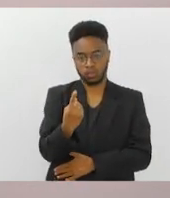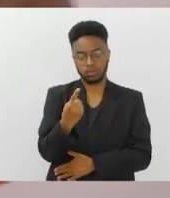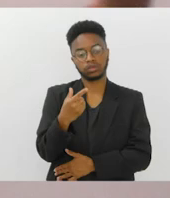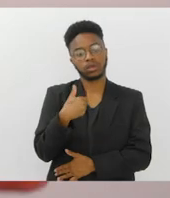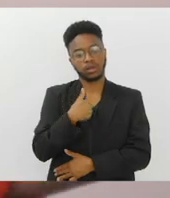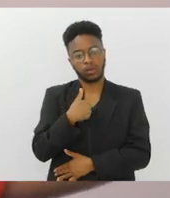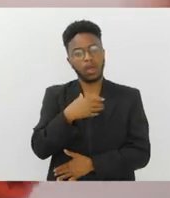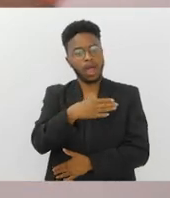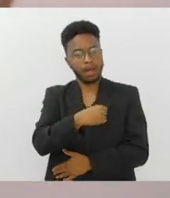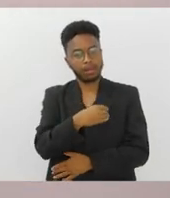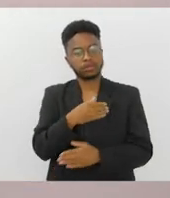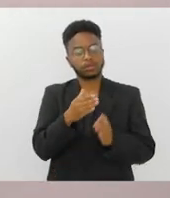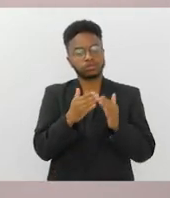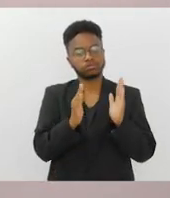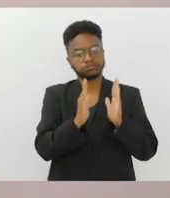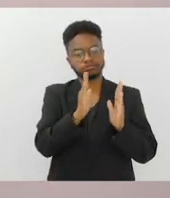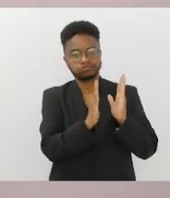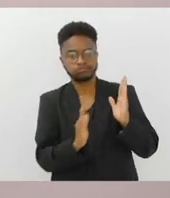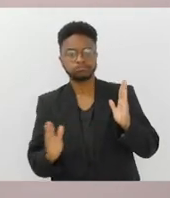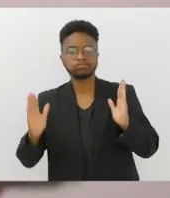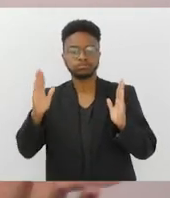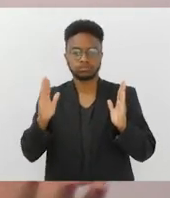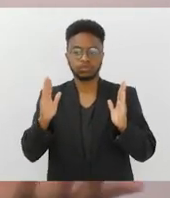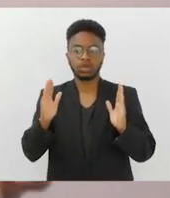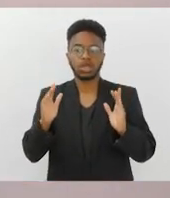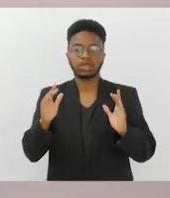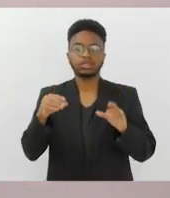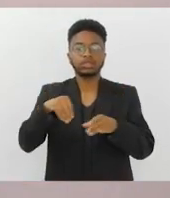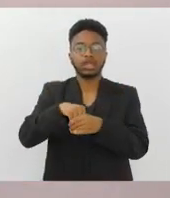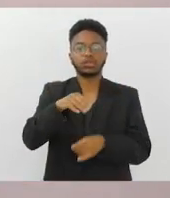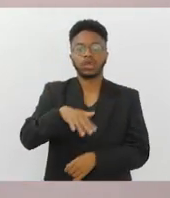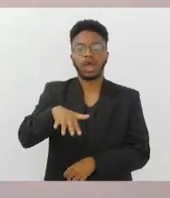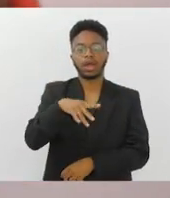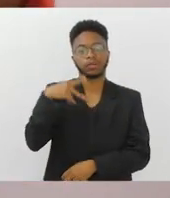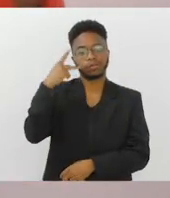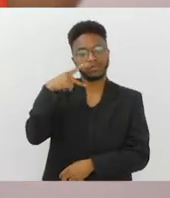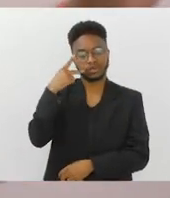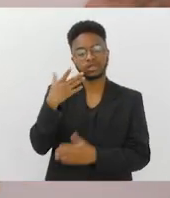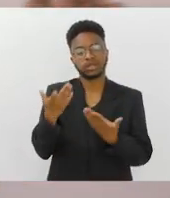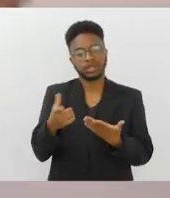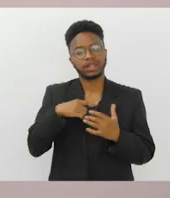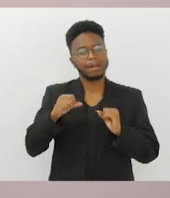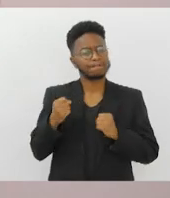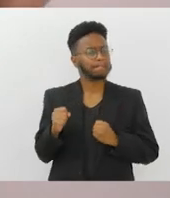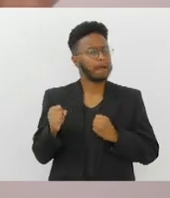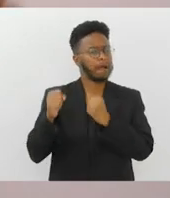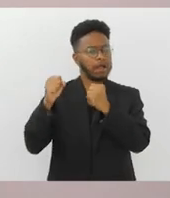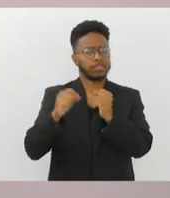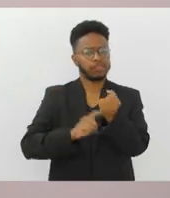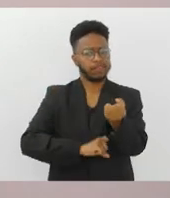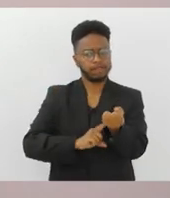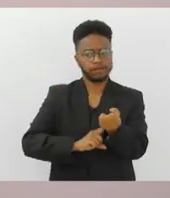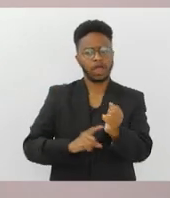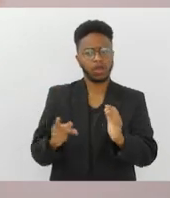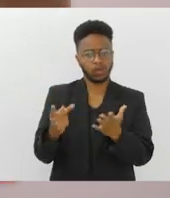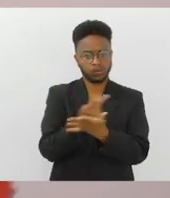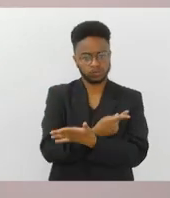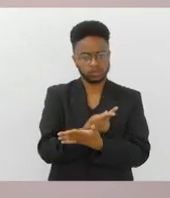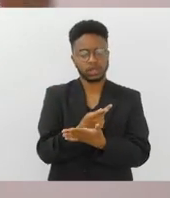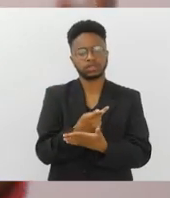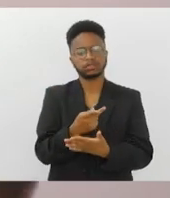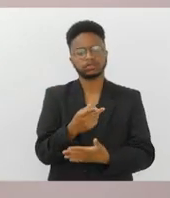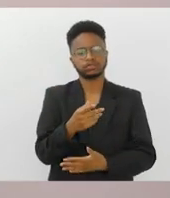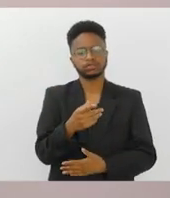amamentação prolongada nesse espaço hostil que é a política. Então todos esses estressores que estão rondando, né, essa nossa